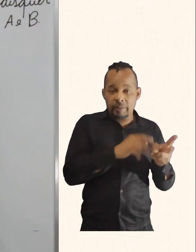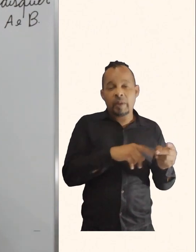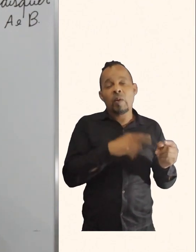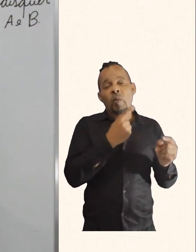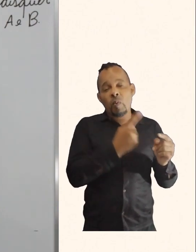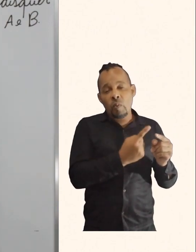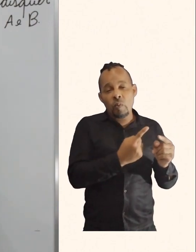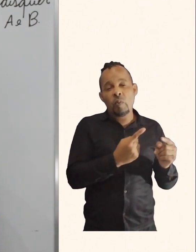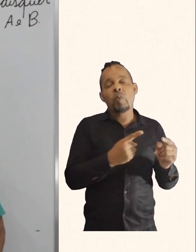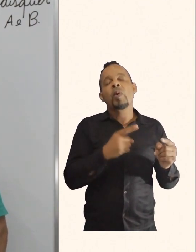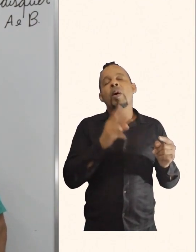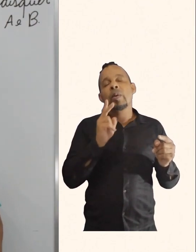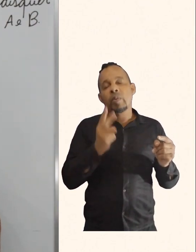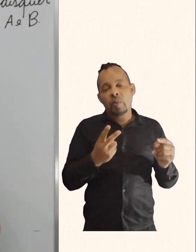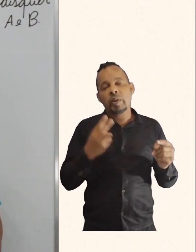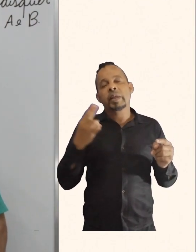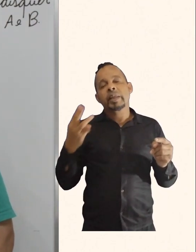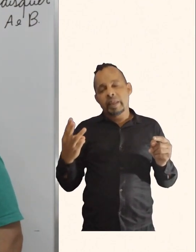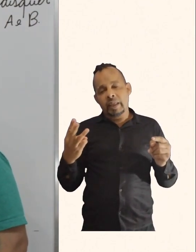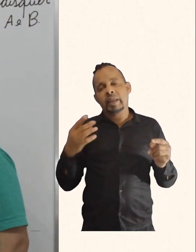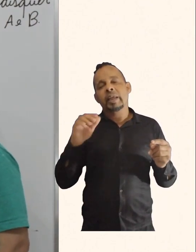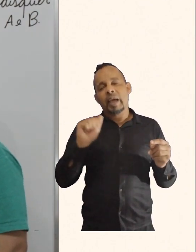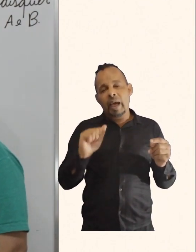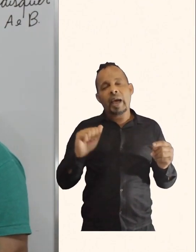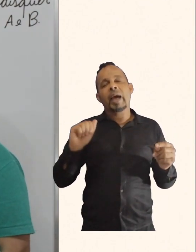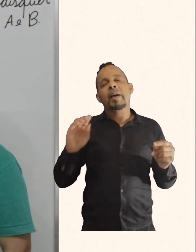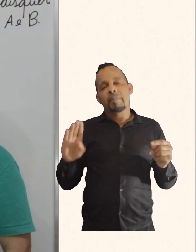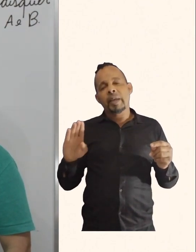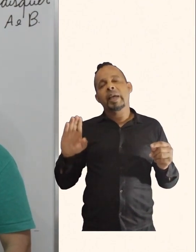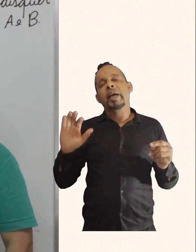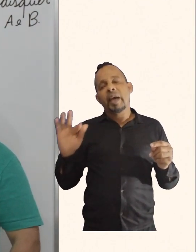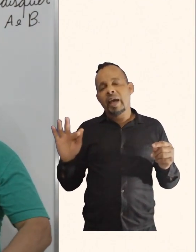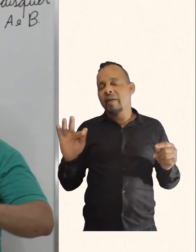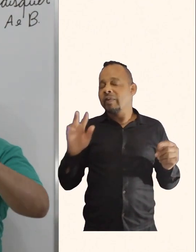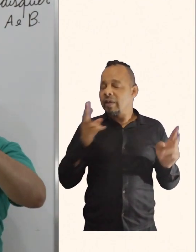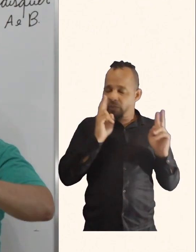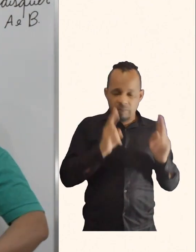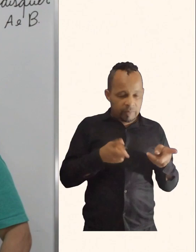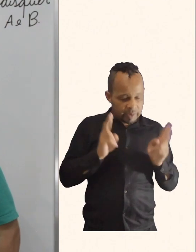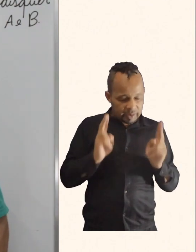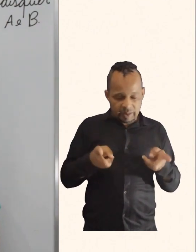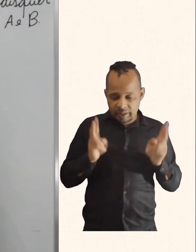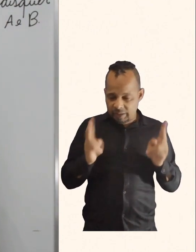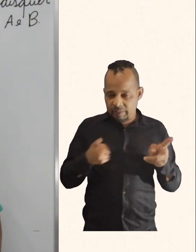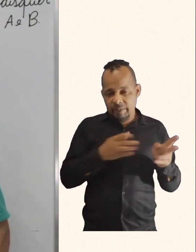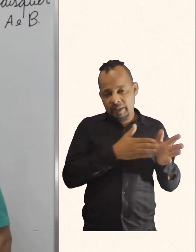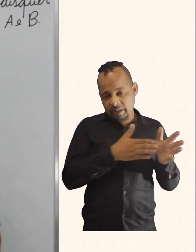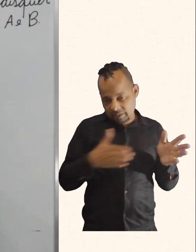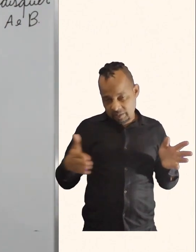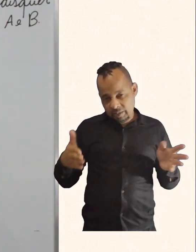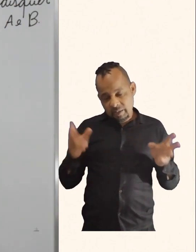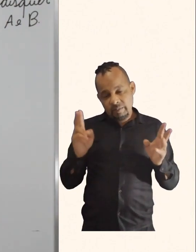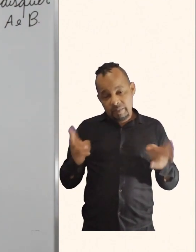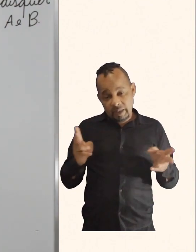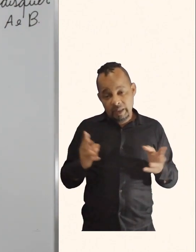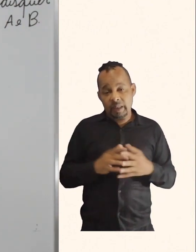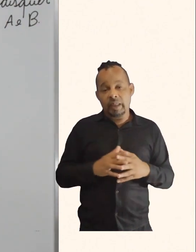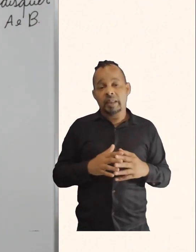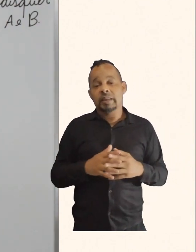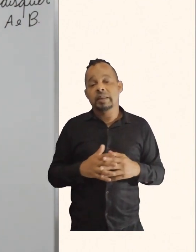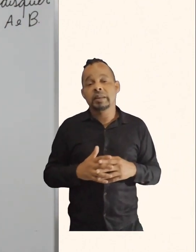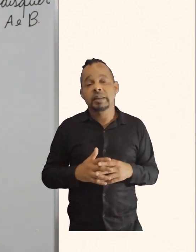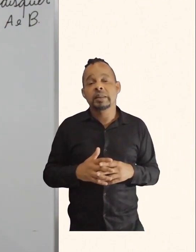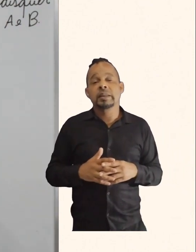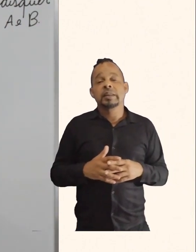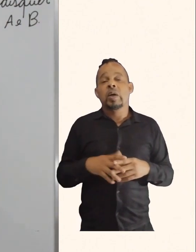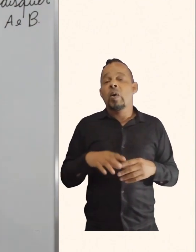instante 1, no instante 2, no instante A, no B, no F. Ou, se você não quiser pensar em termos de instante, né? Vamos